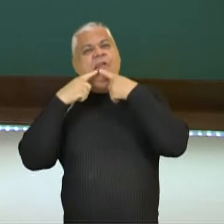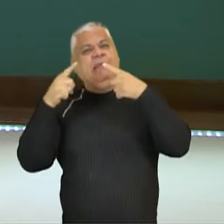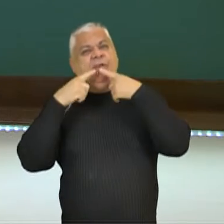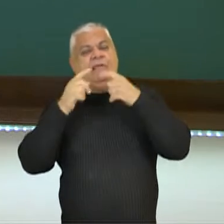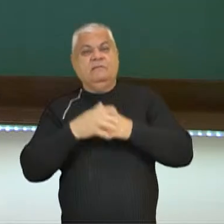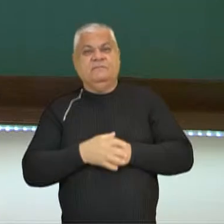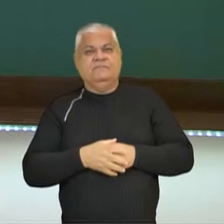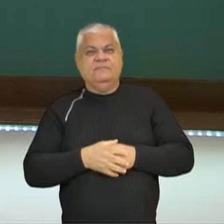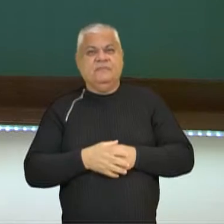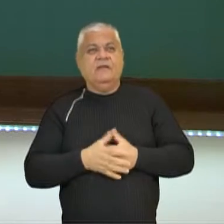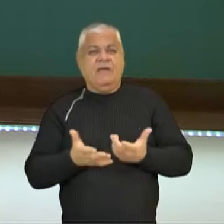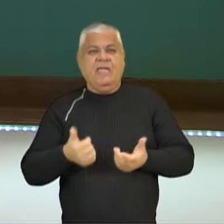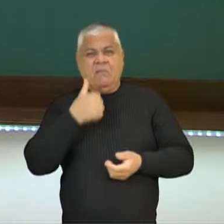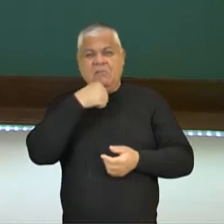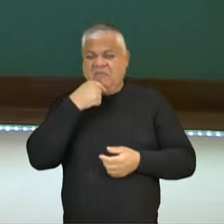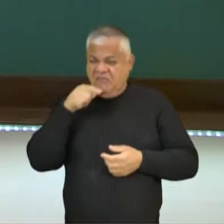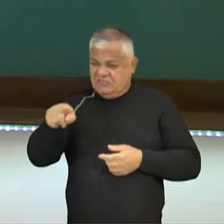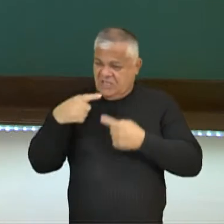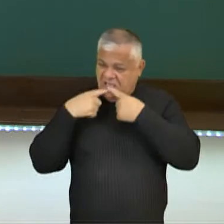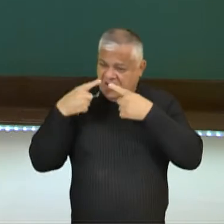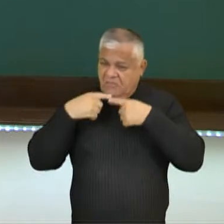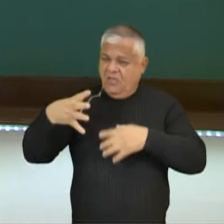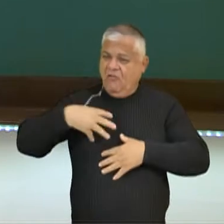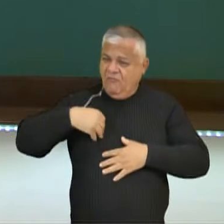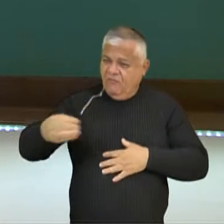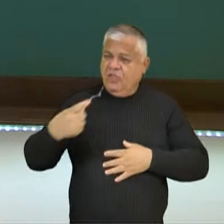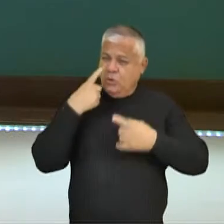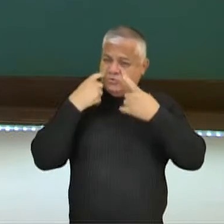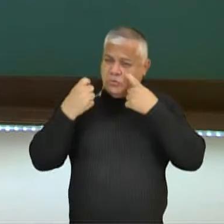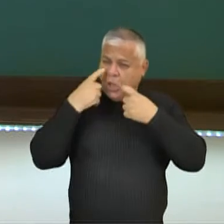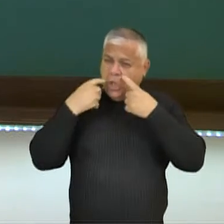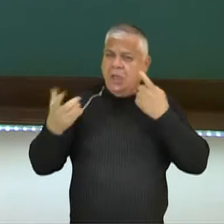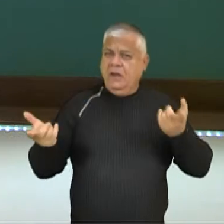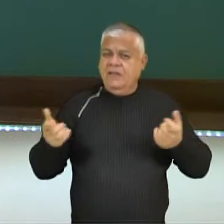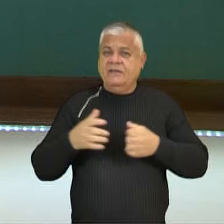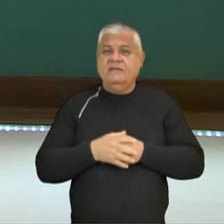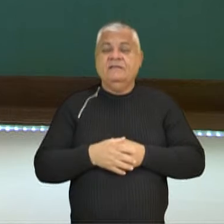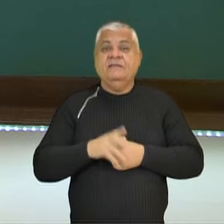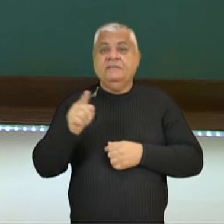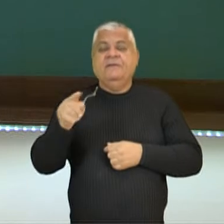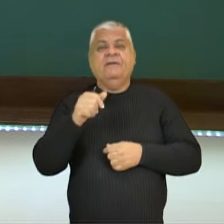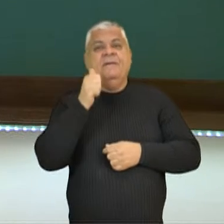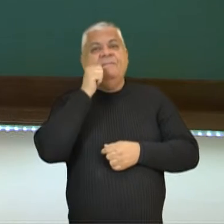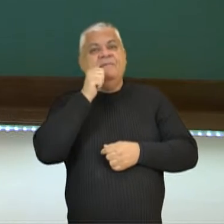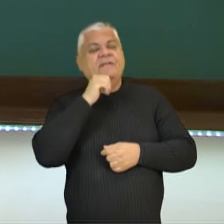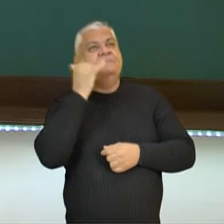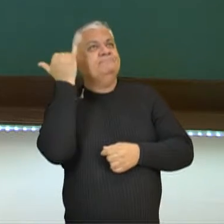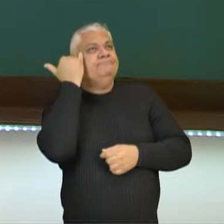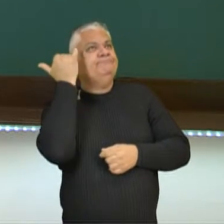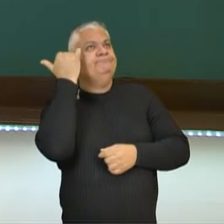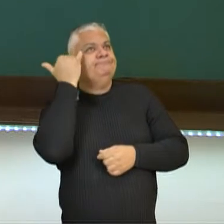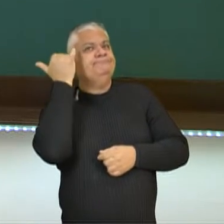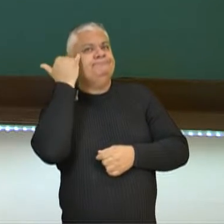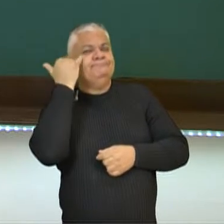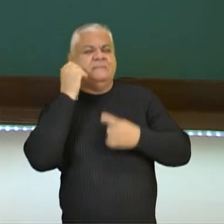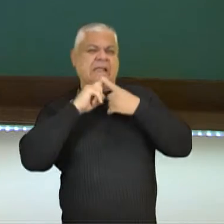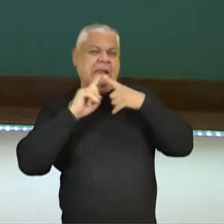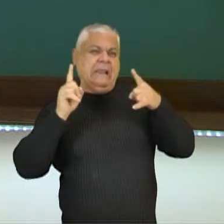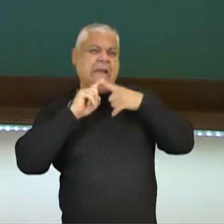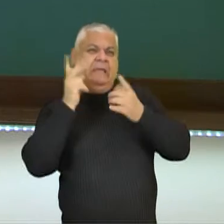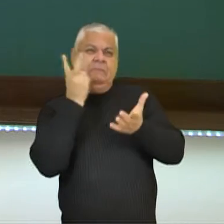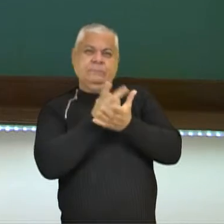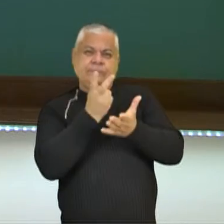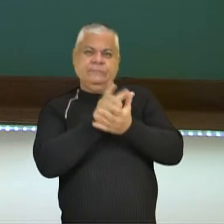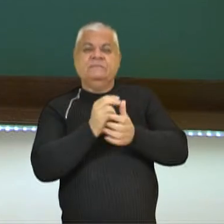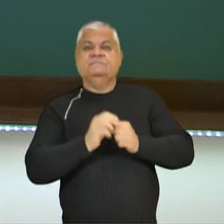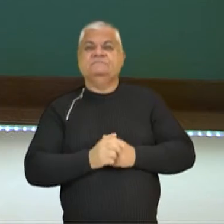retruca, né? Você está reclamando, mas você tem filhos que choram por pão? Então ela era uma moça que sempre reclamava e bem preguiçosa.